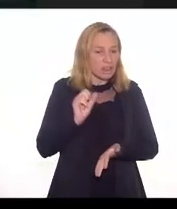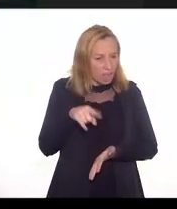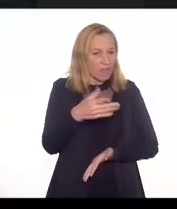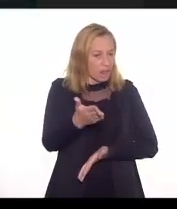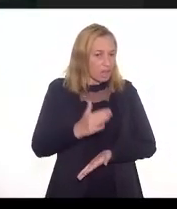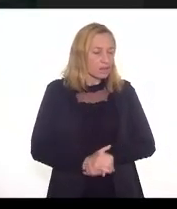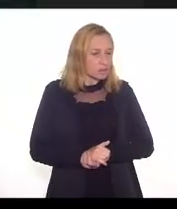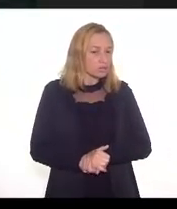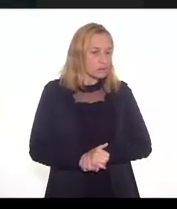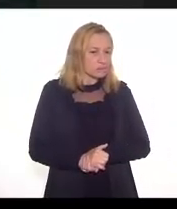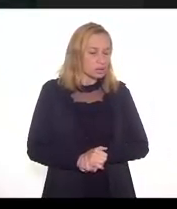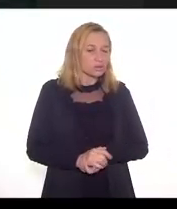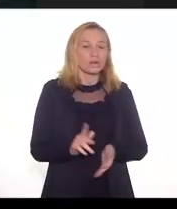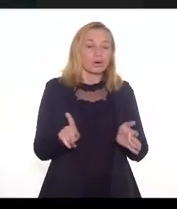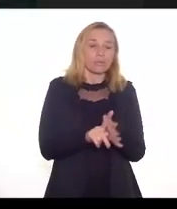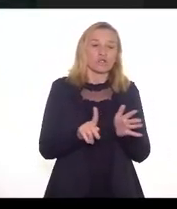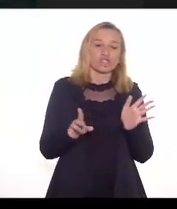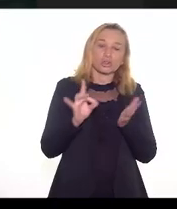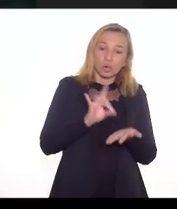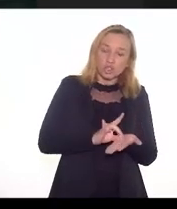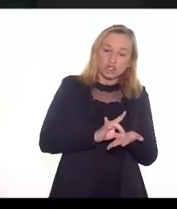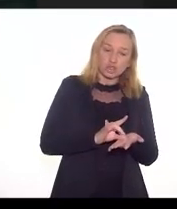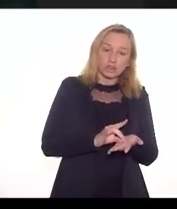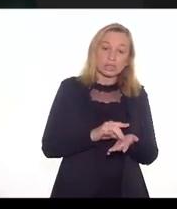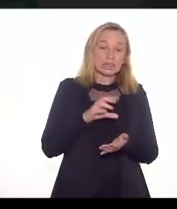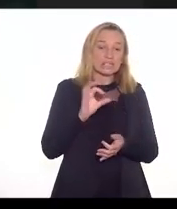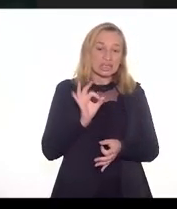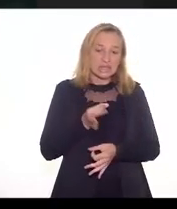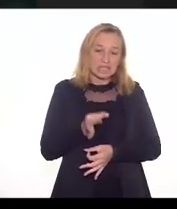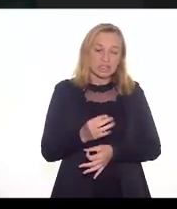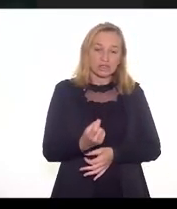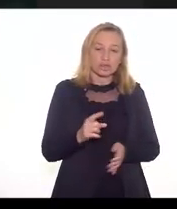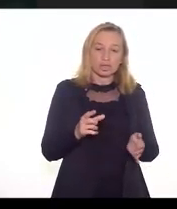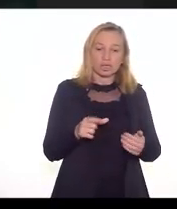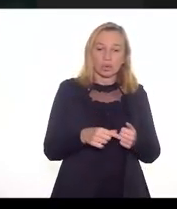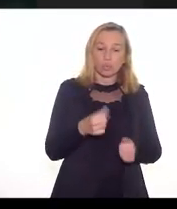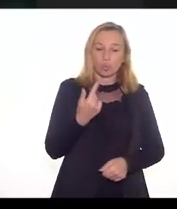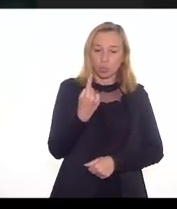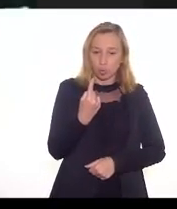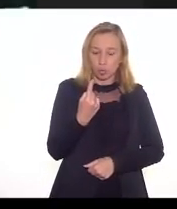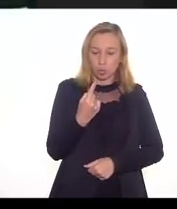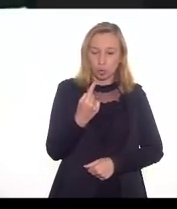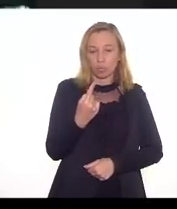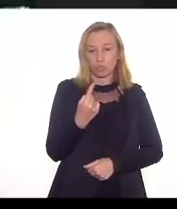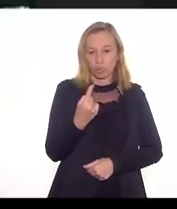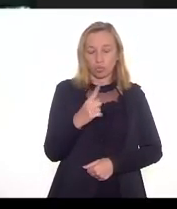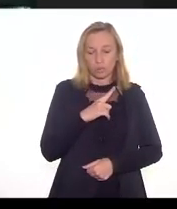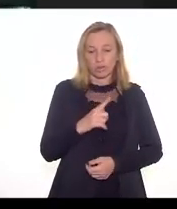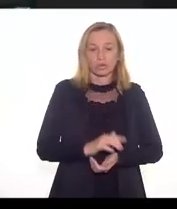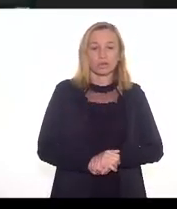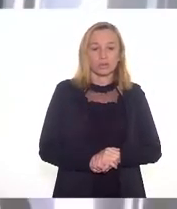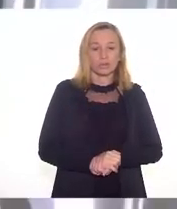É porque o projeto original, curiosamente, só tem um artigo, não é? Aí